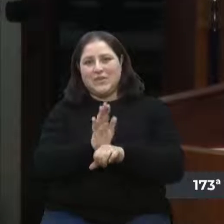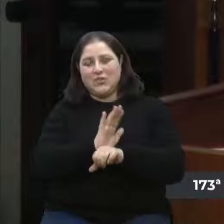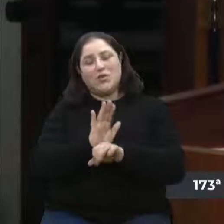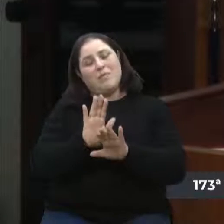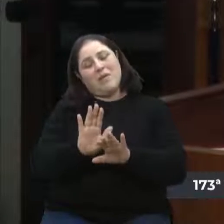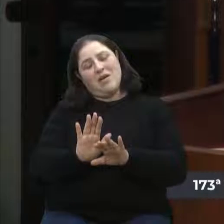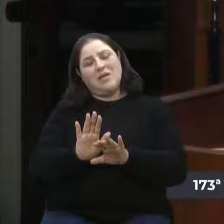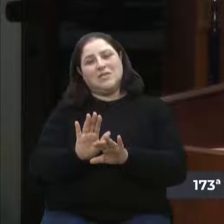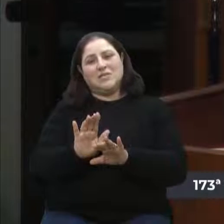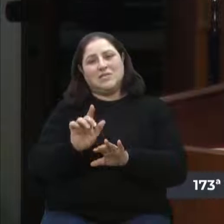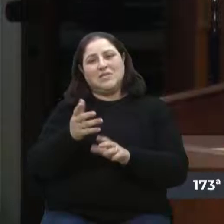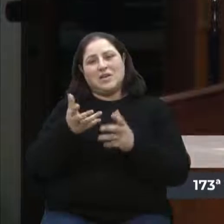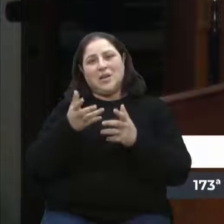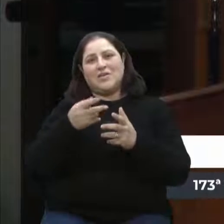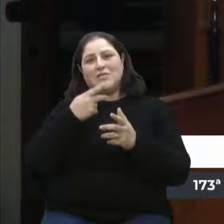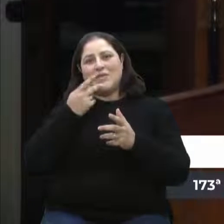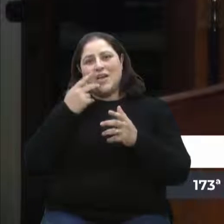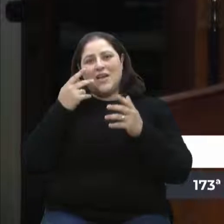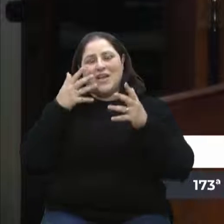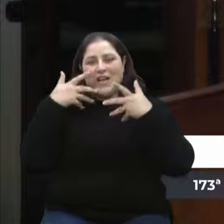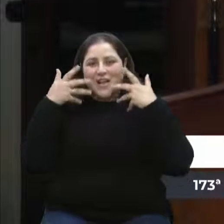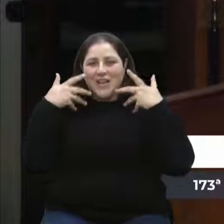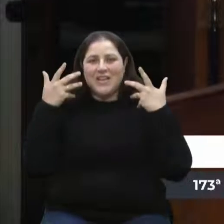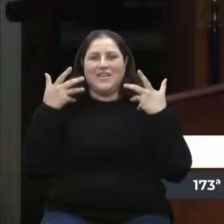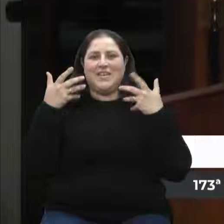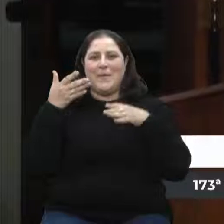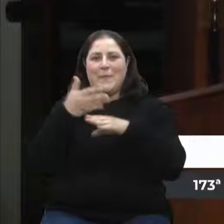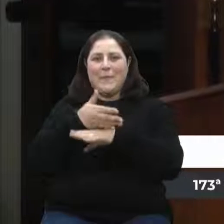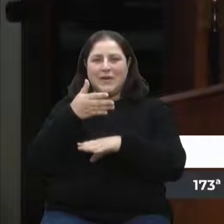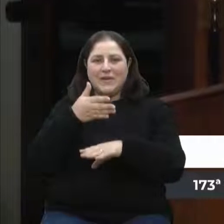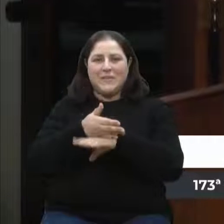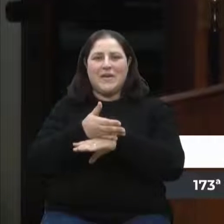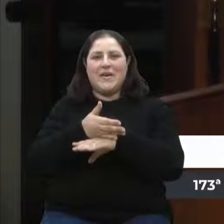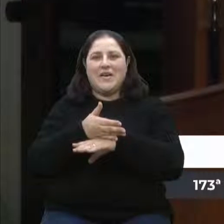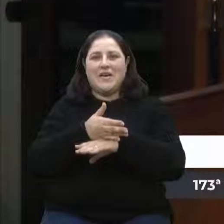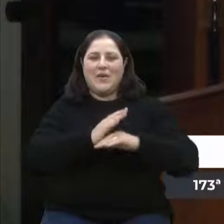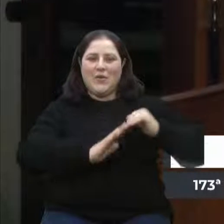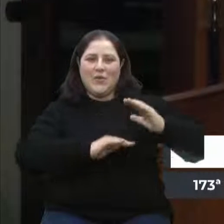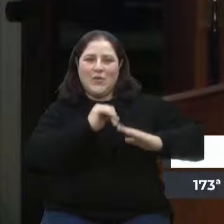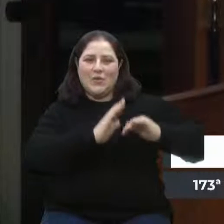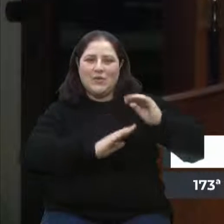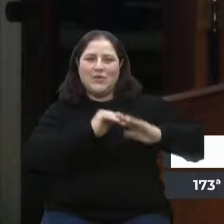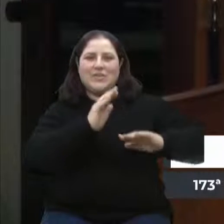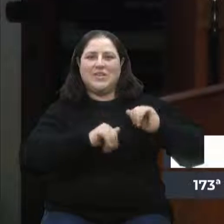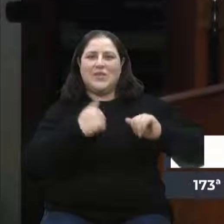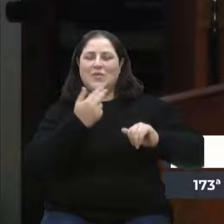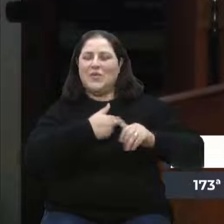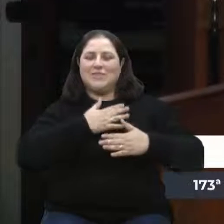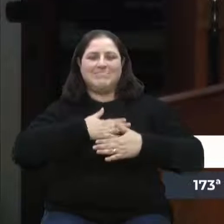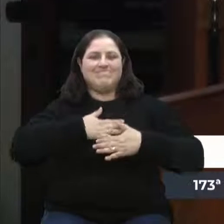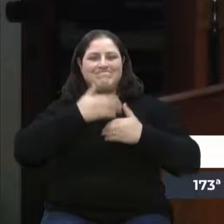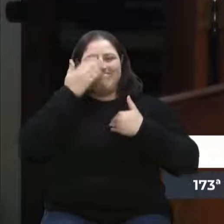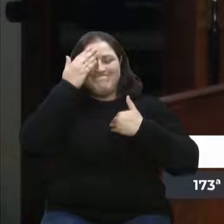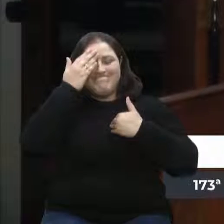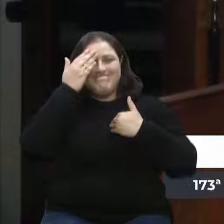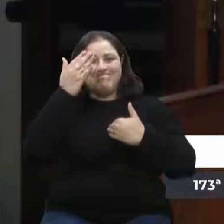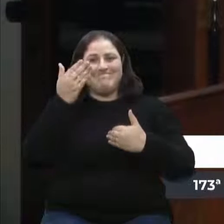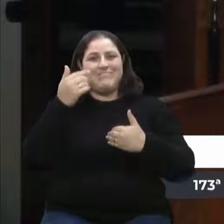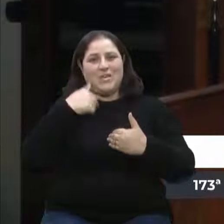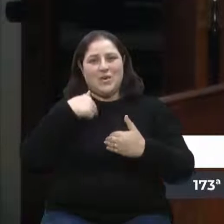qualquer forma, eu quero dizer da minha alegria em fazer parte dessa construção e do quanto nós somos gratos, né? Eu